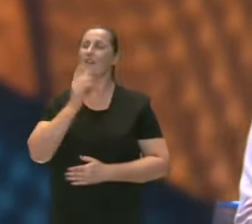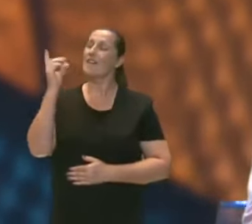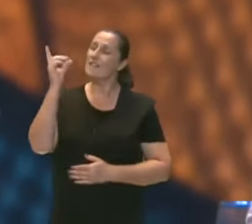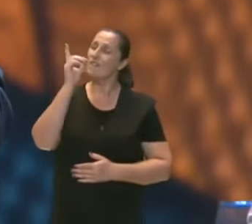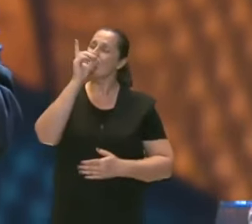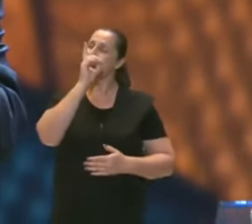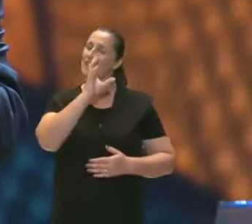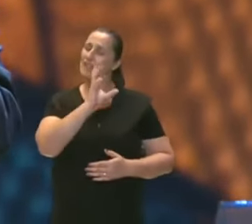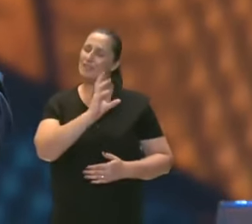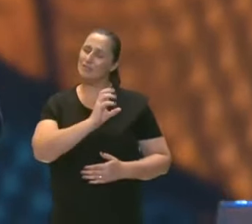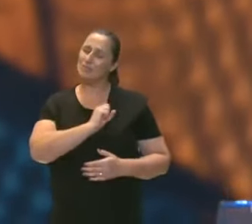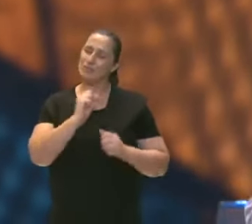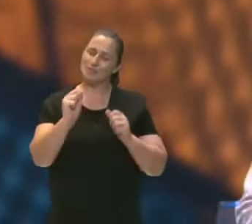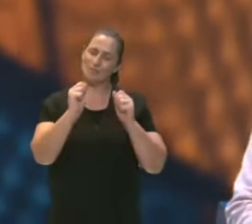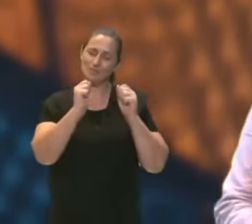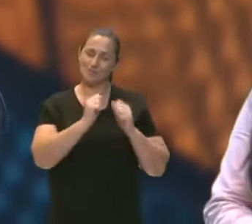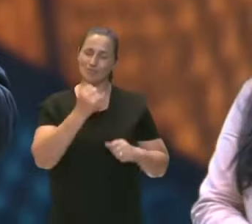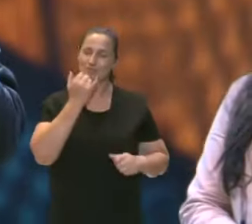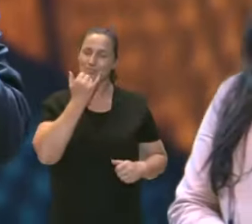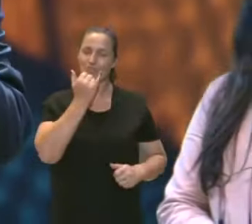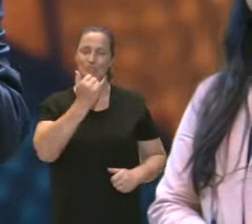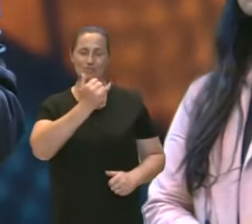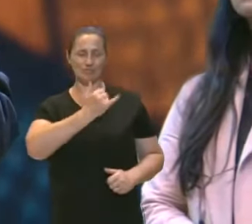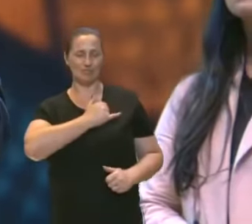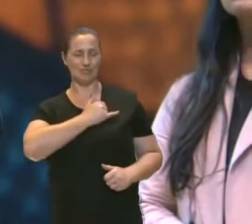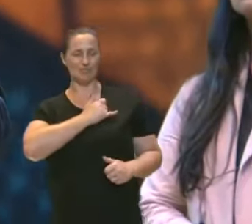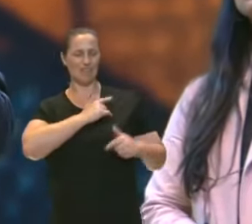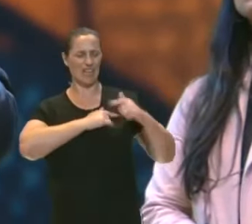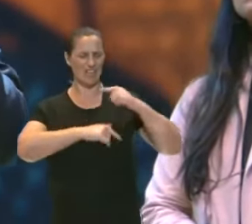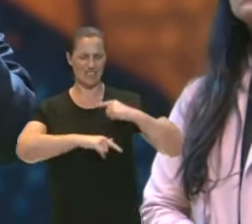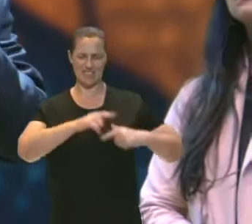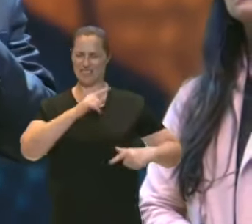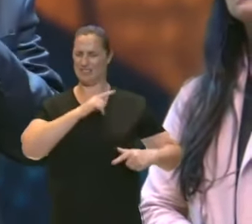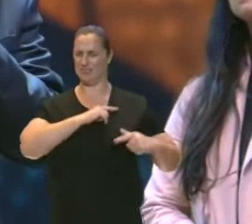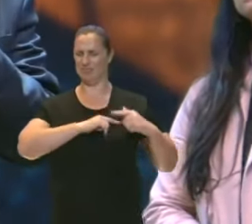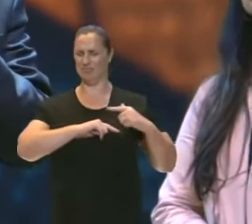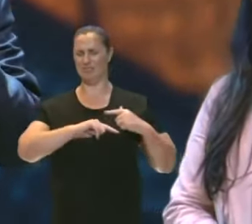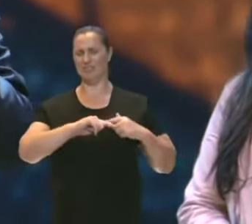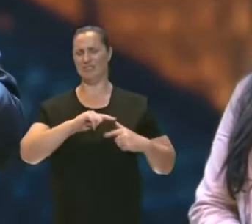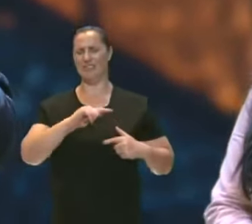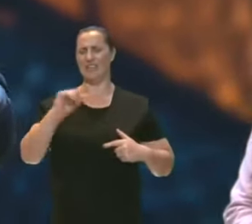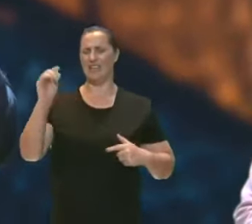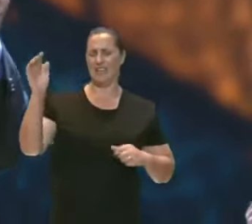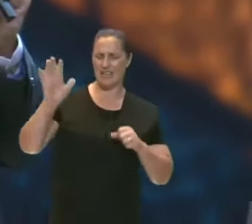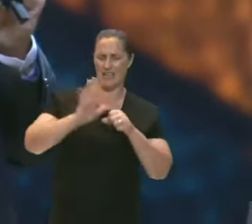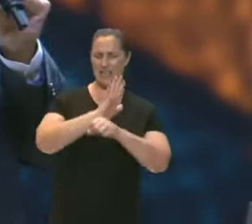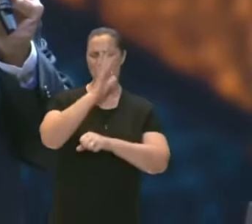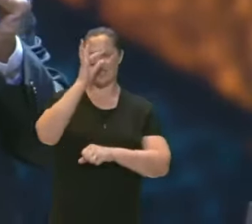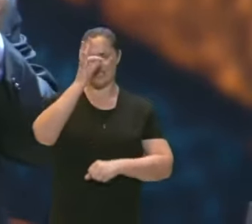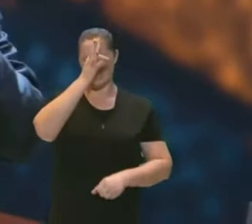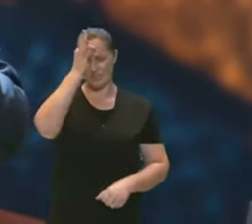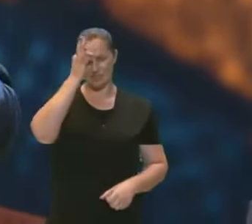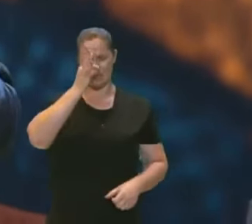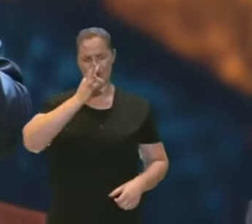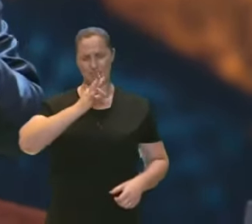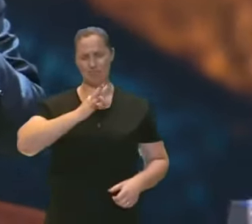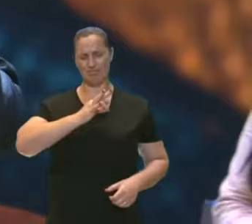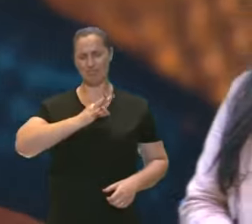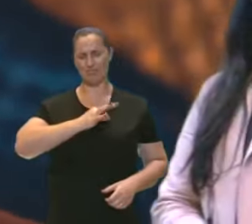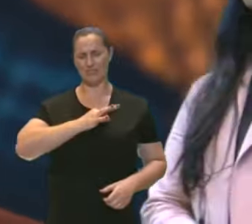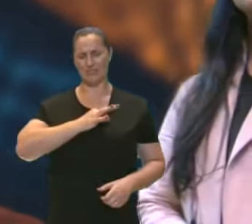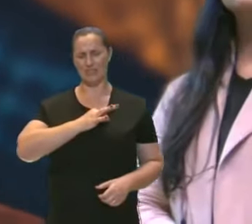teu amor, com teu poder, perdoa pecado, enche do teu espírito, começa uma vida nova. Deus, a tua palavra